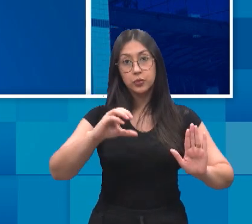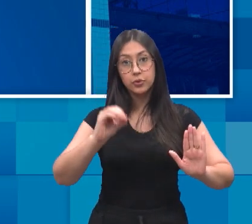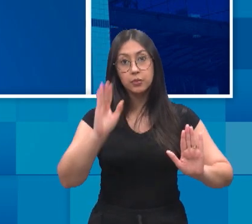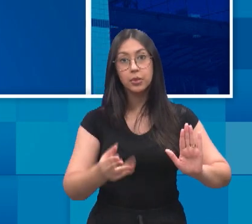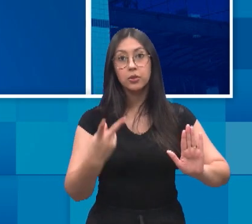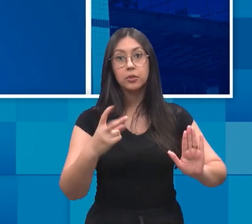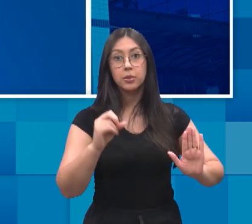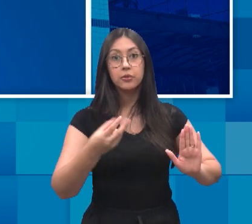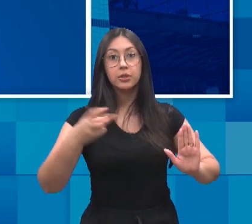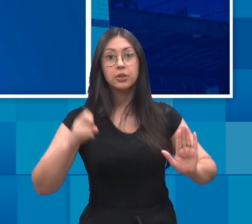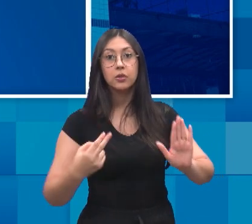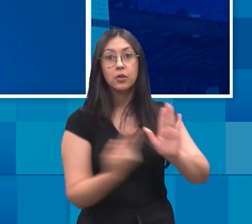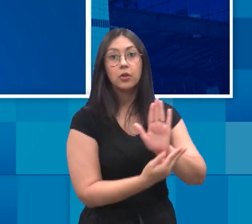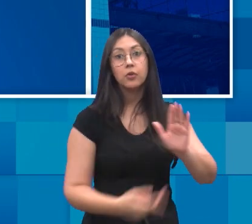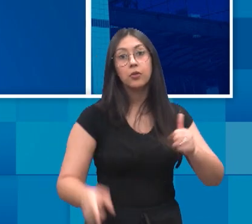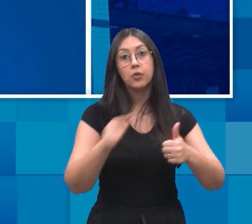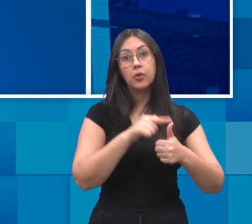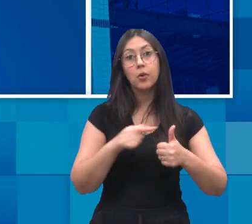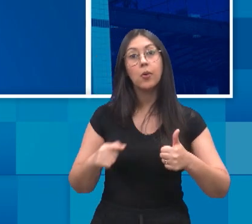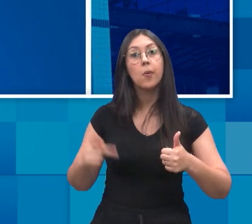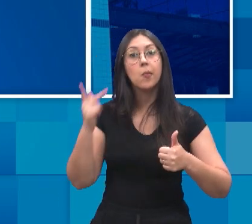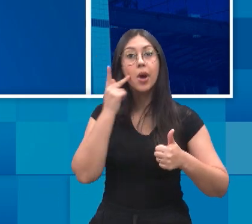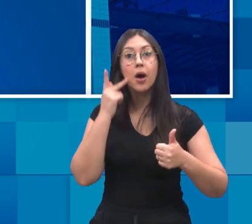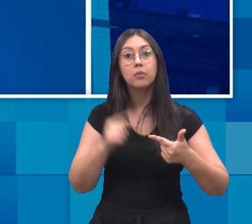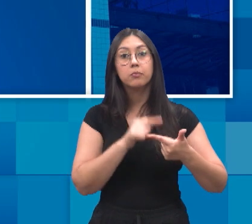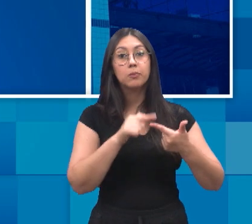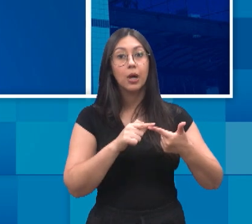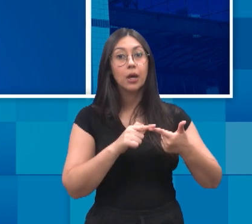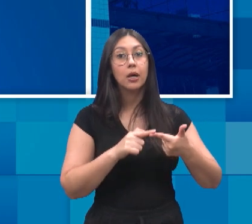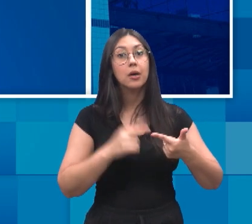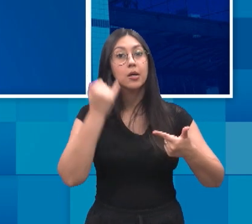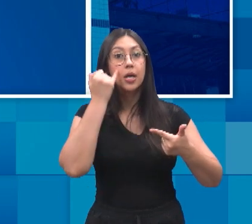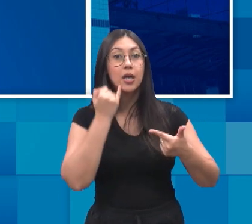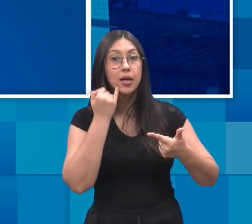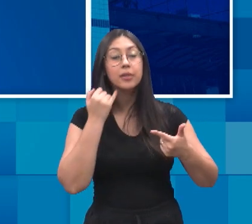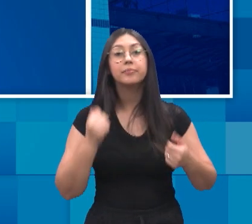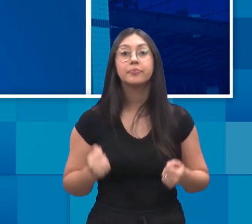Rafael Pascucci e Zé Luiz. Denomina a pista de